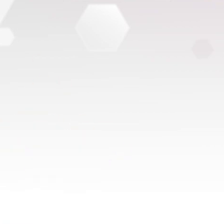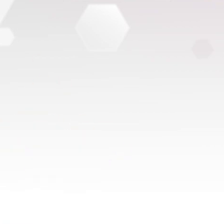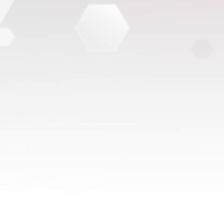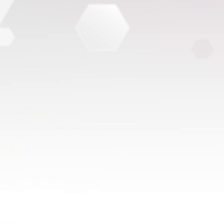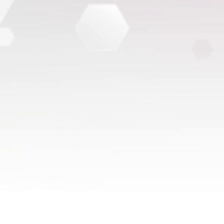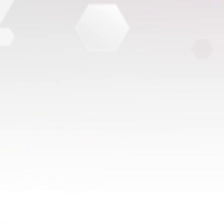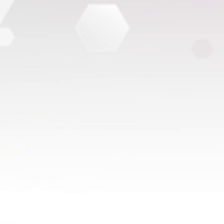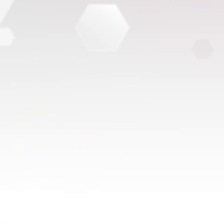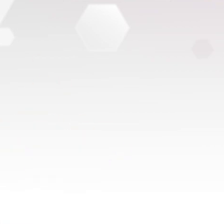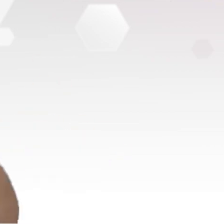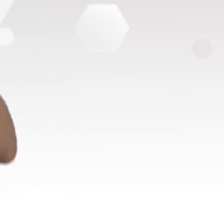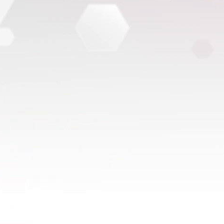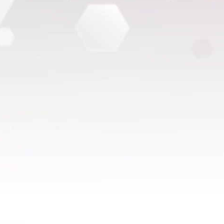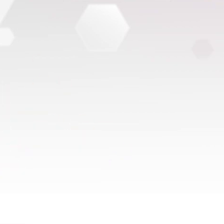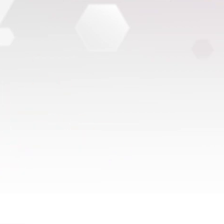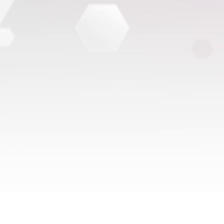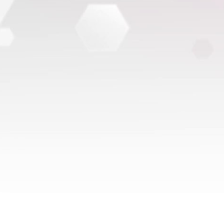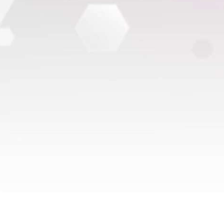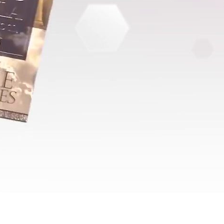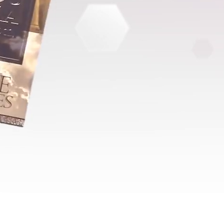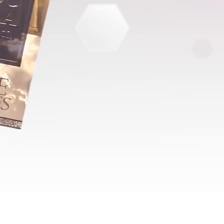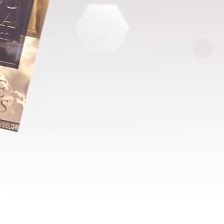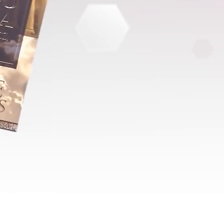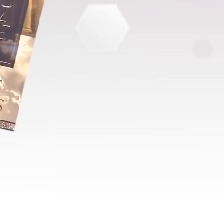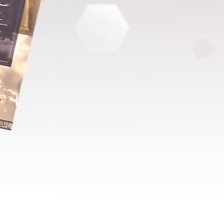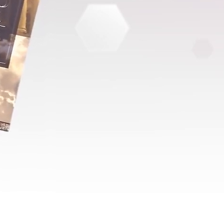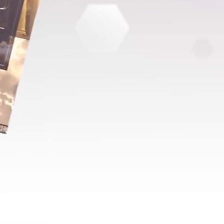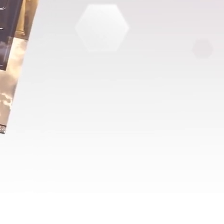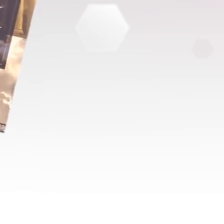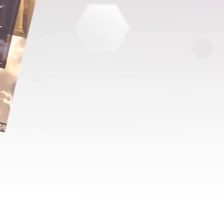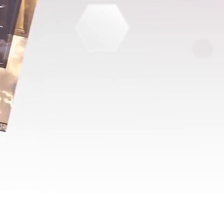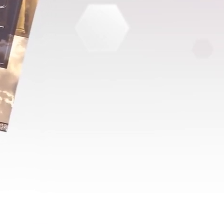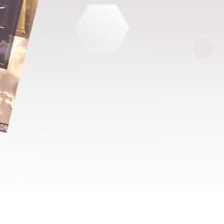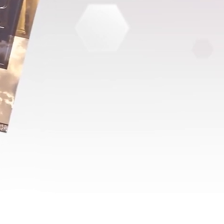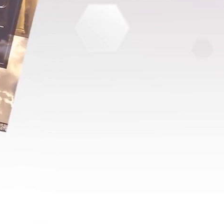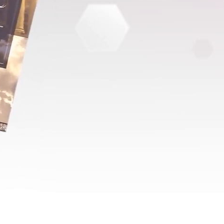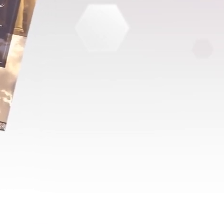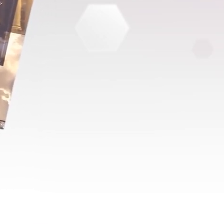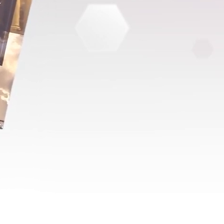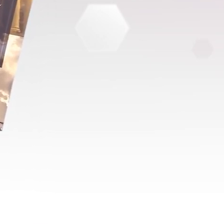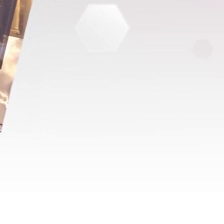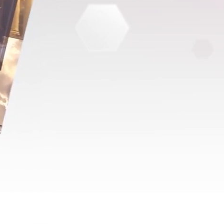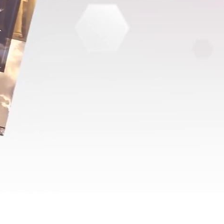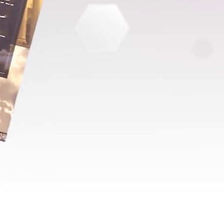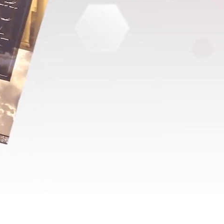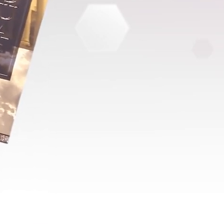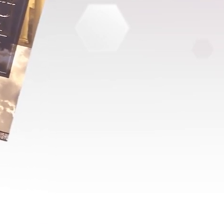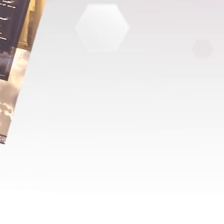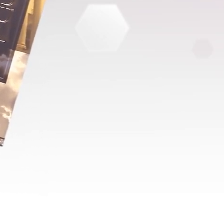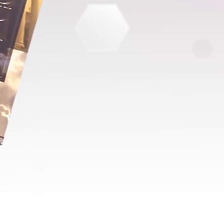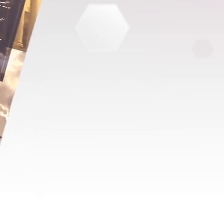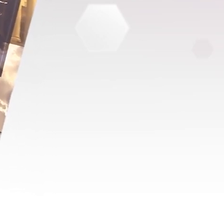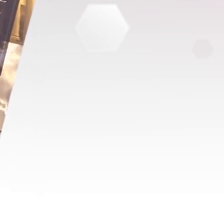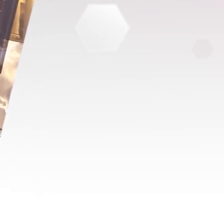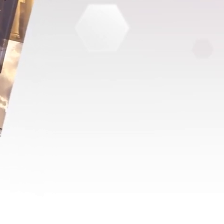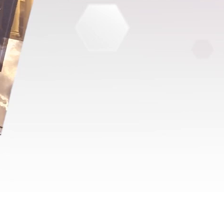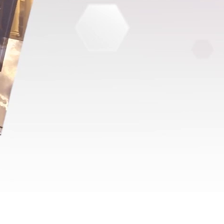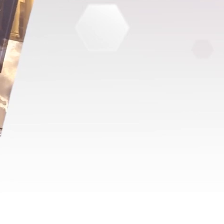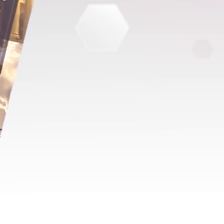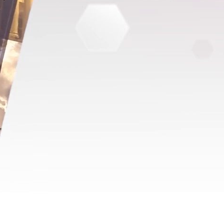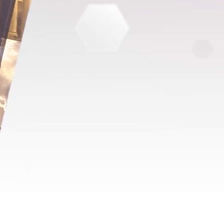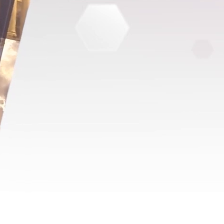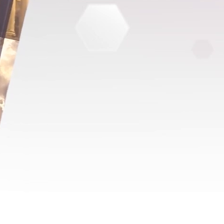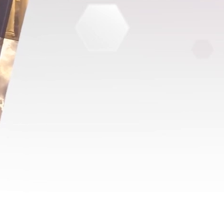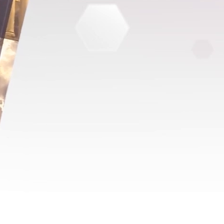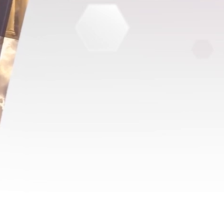fala a mim, a você e à igreja. Todos esses livros e muitos outros você encontra na editora Getsêmani. Ligue